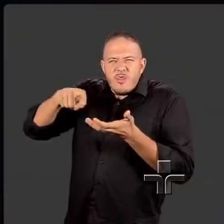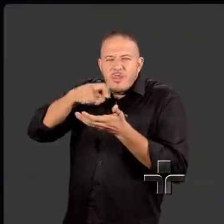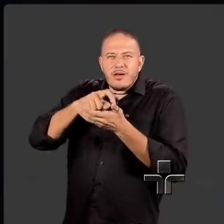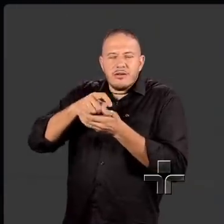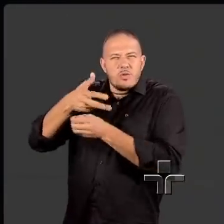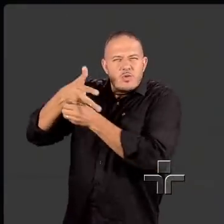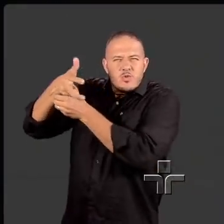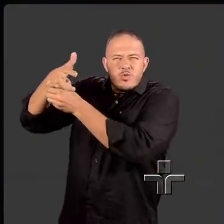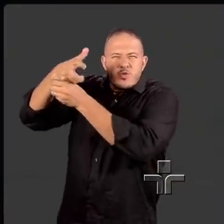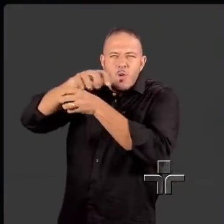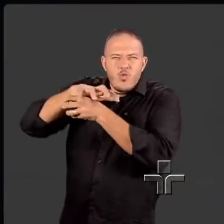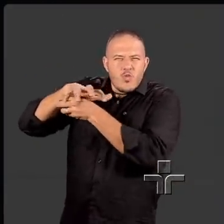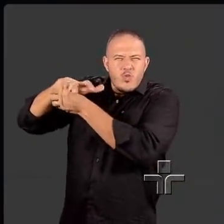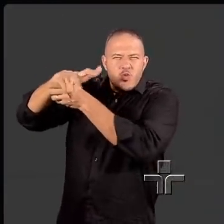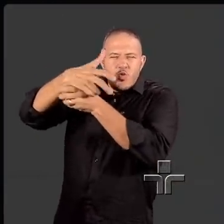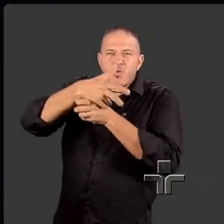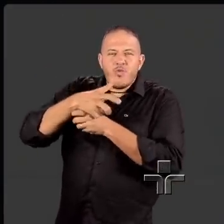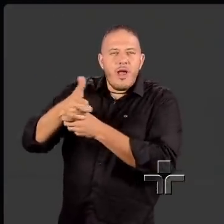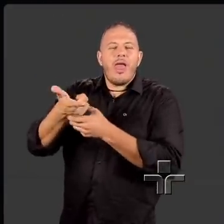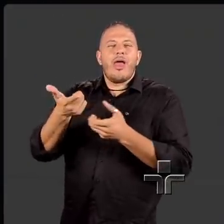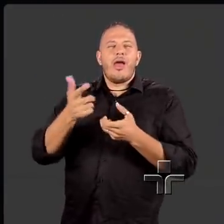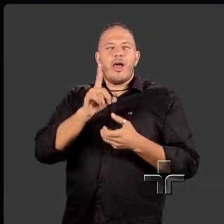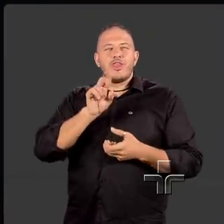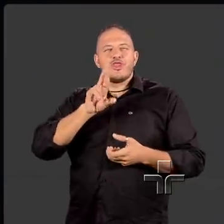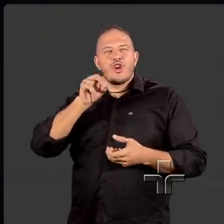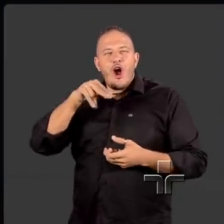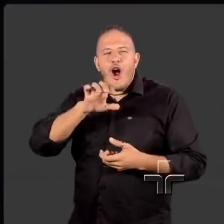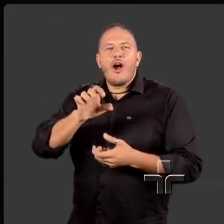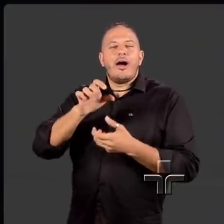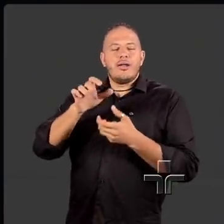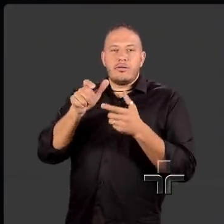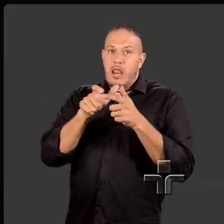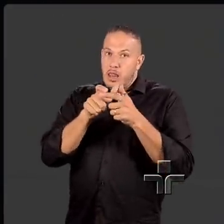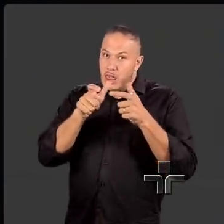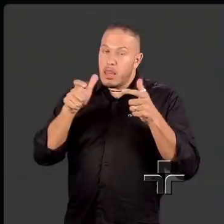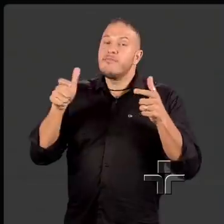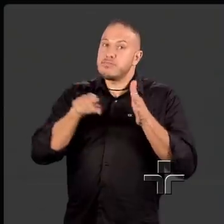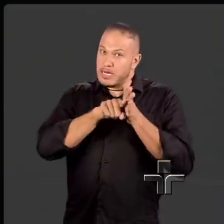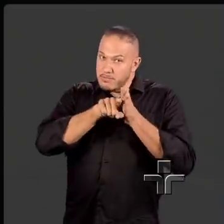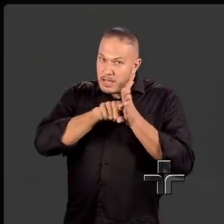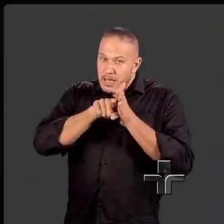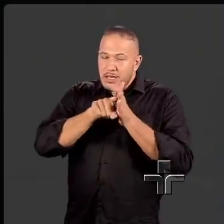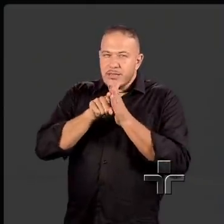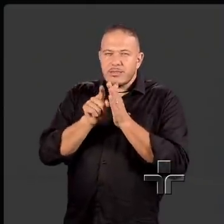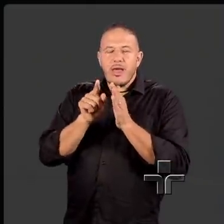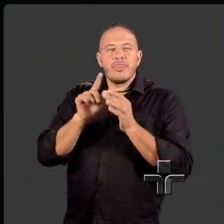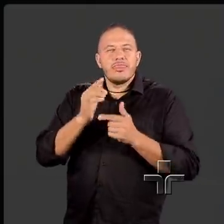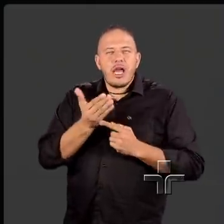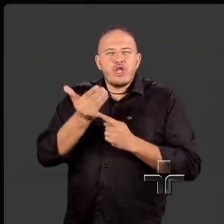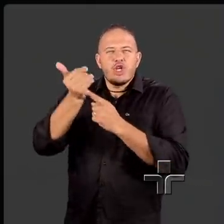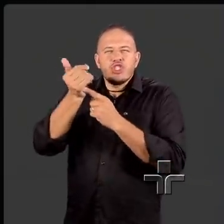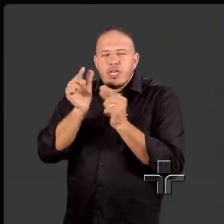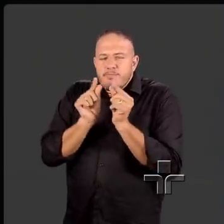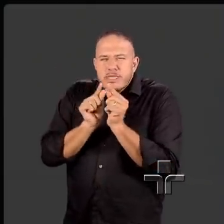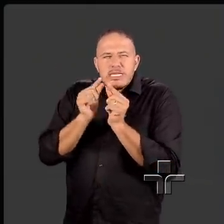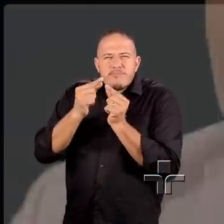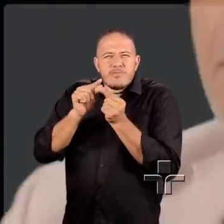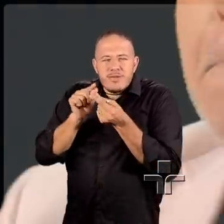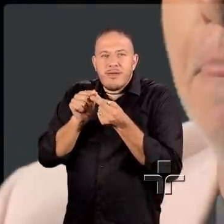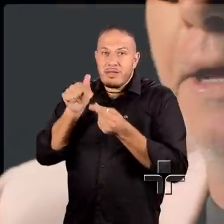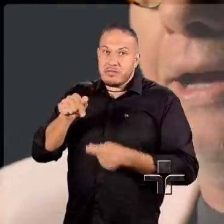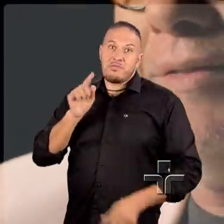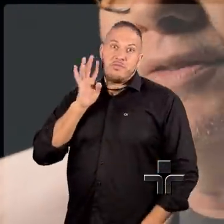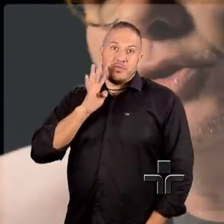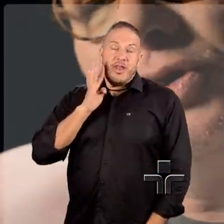os microdrones, os avanços nas pesquisas também de nanotecnologia. Isso é muito